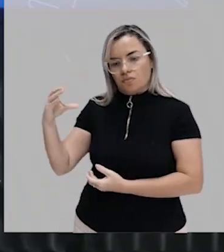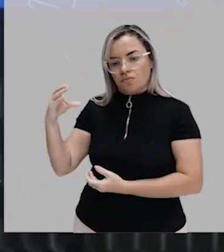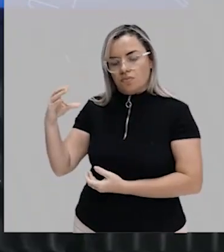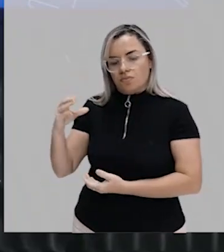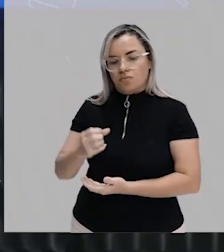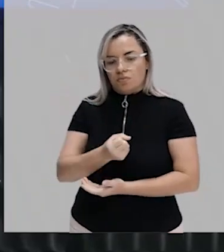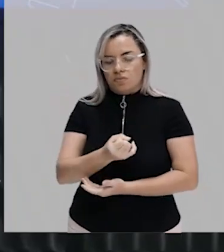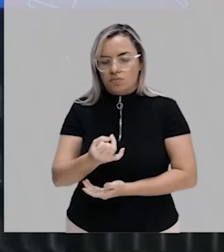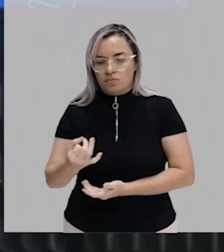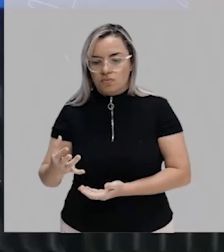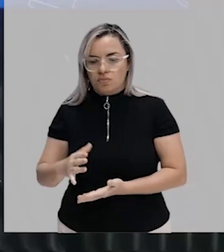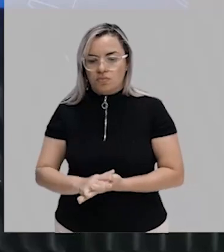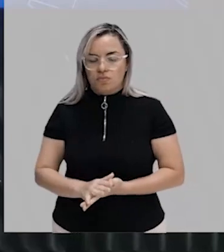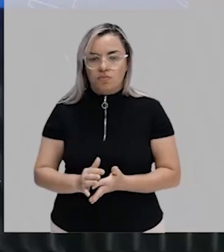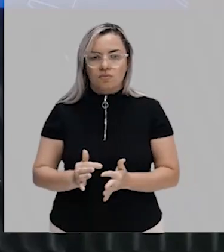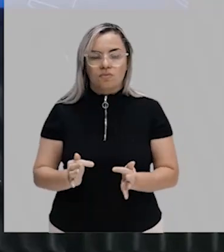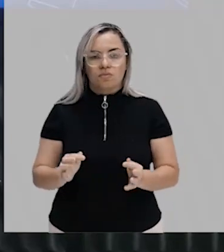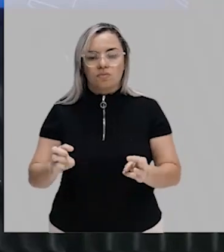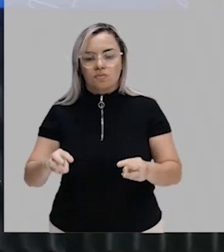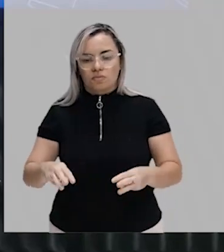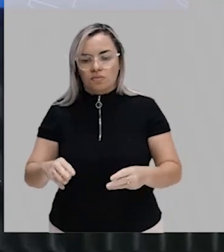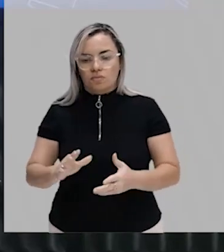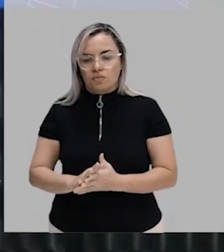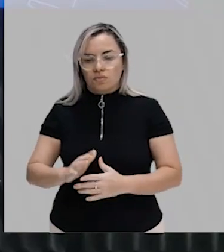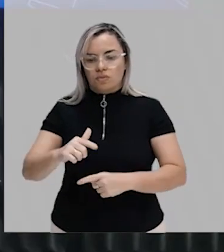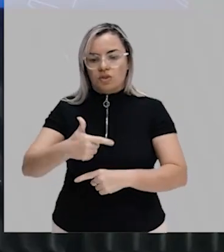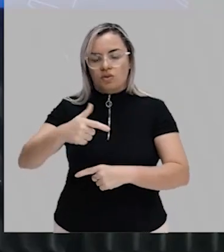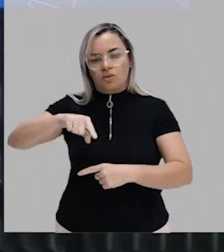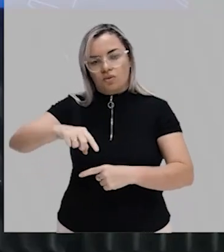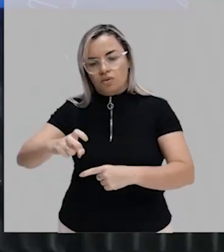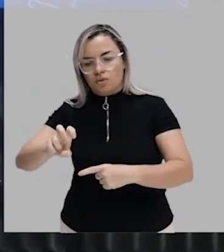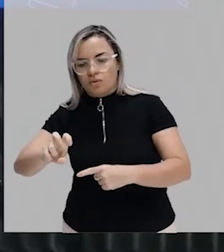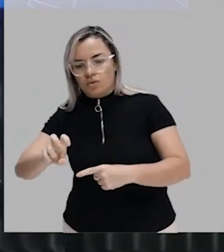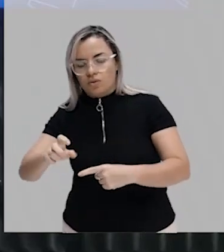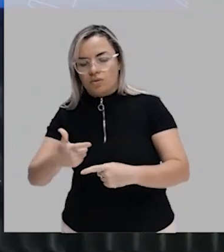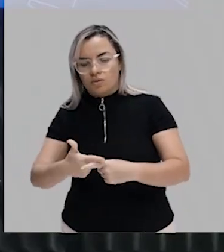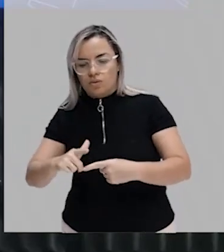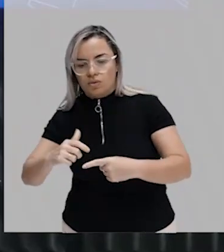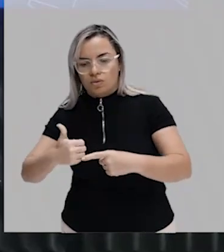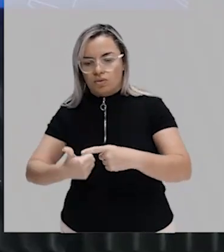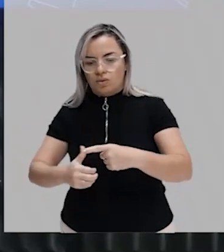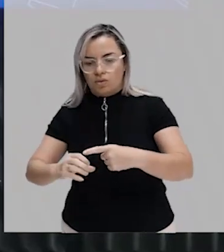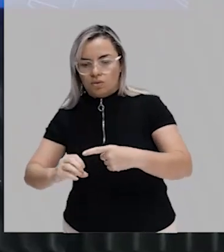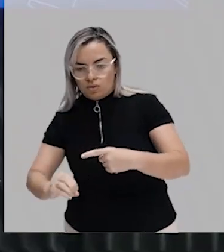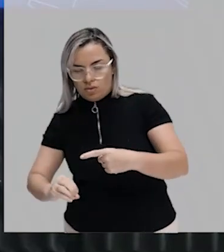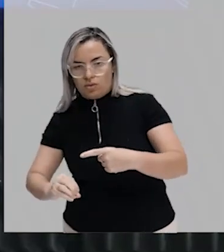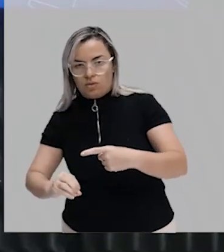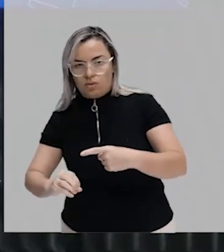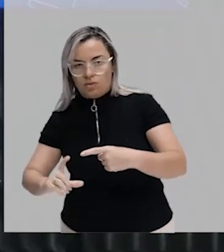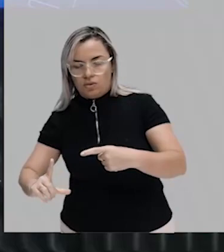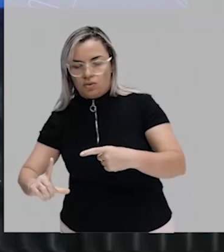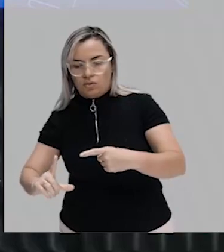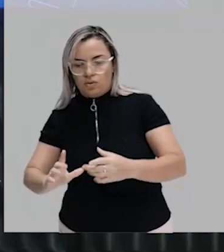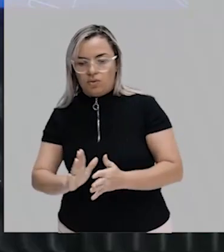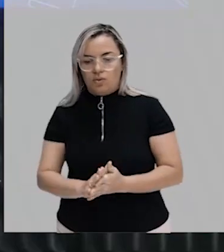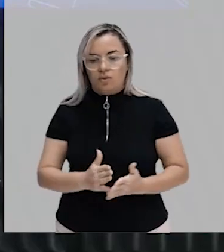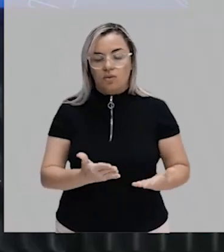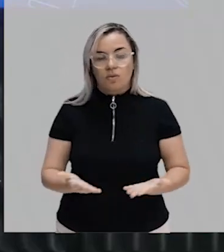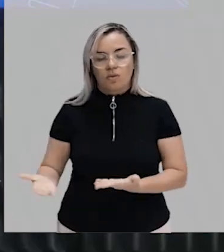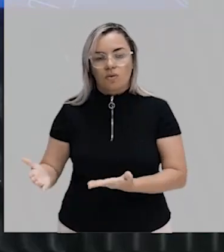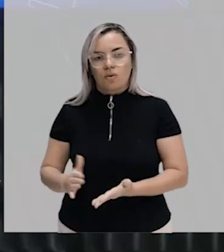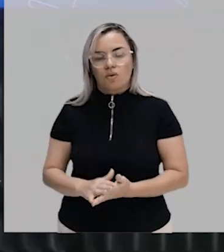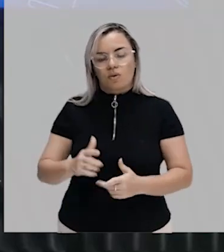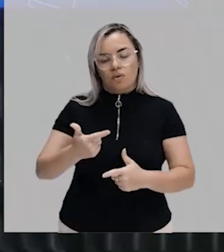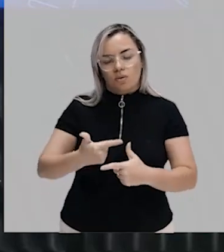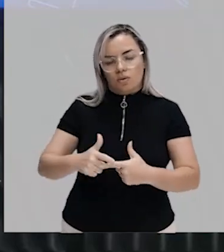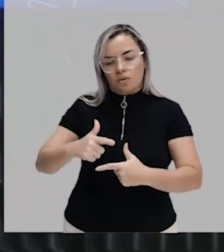solução, eu vou ter uma massa de 2,5 gramas dividido por um volume de 10 litros.